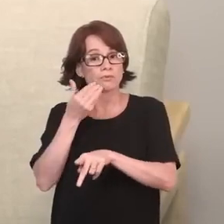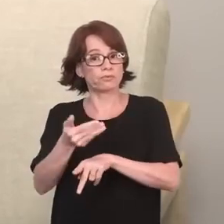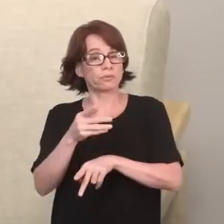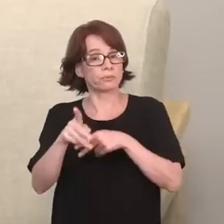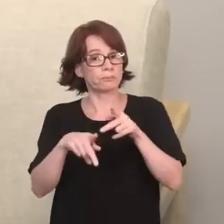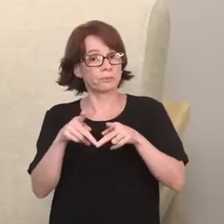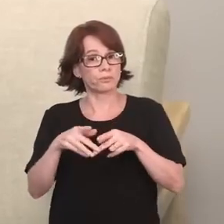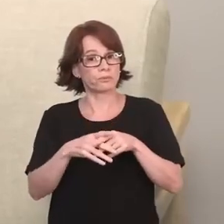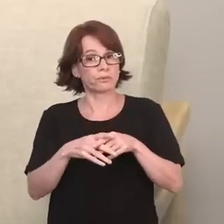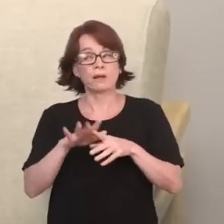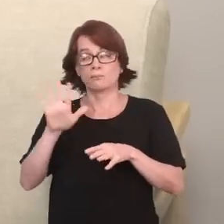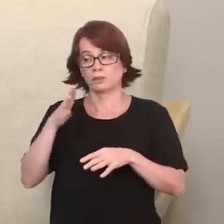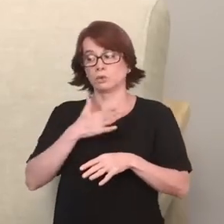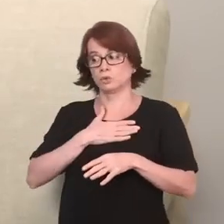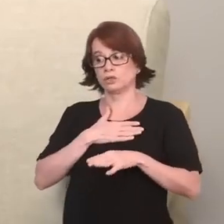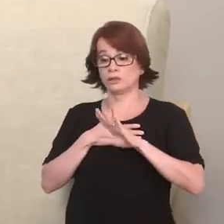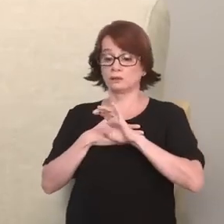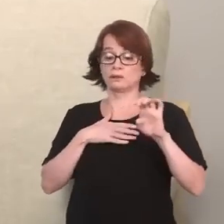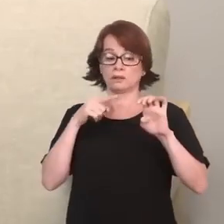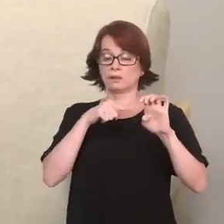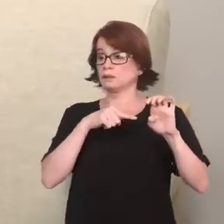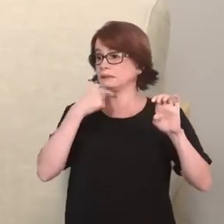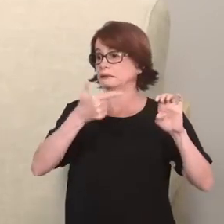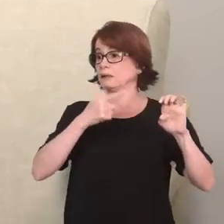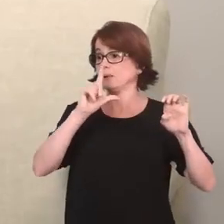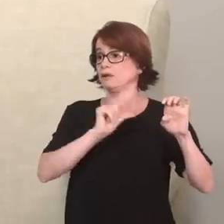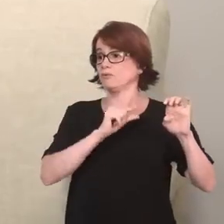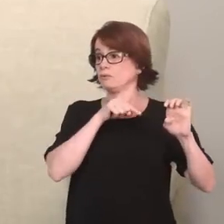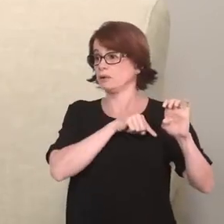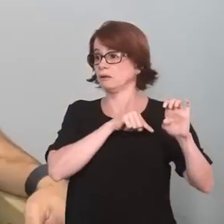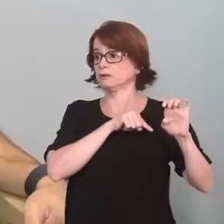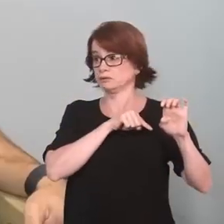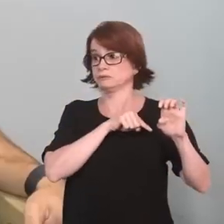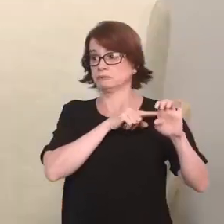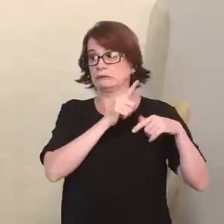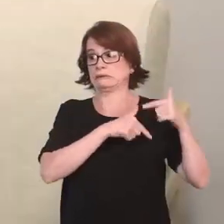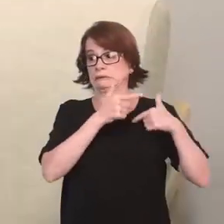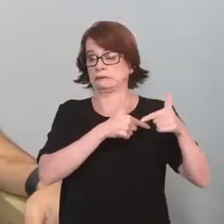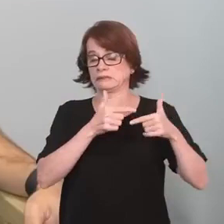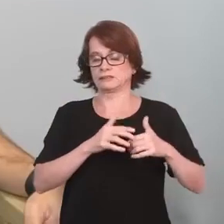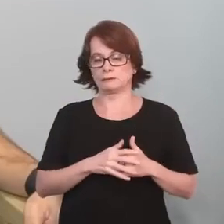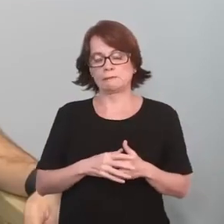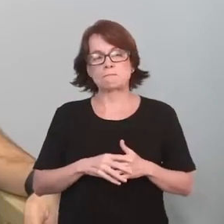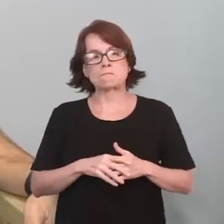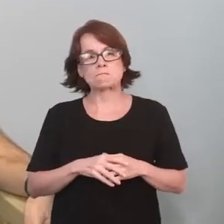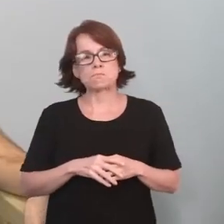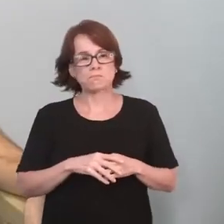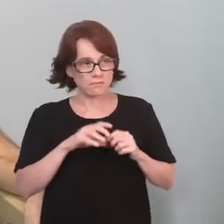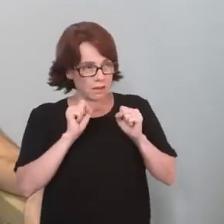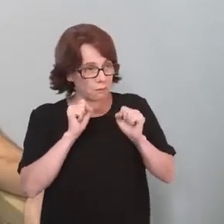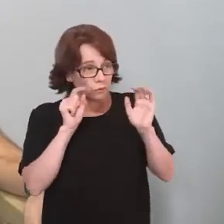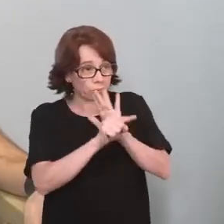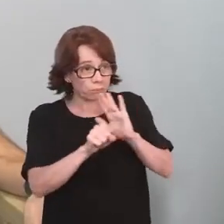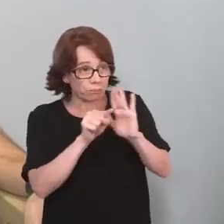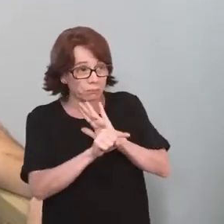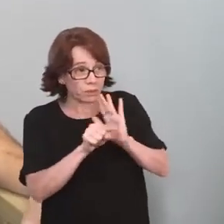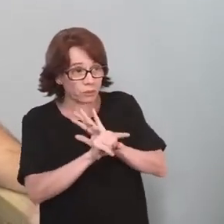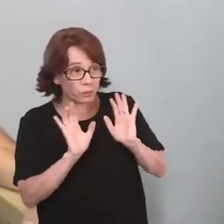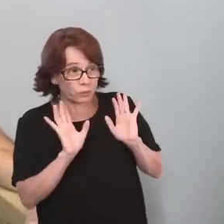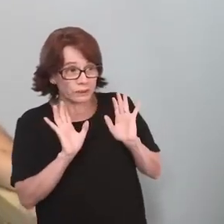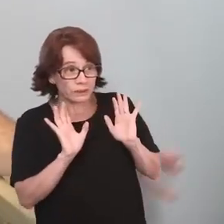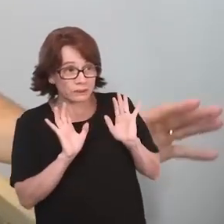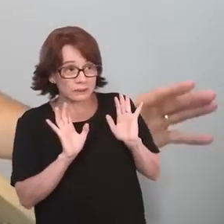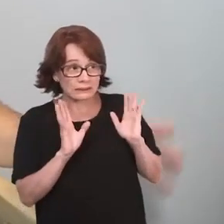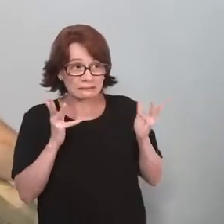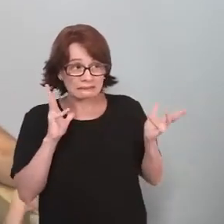Cara, eles trabalham demais também. E a gente tem que sempre superá-los. A gente tem que trabalhar mais ainda. Sempre, sempre. Posso fazer umas perguntas polêmicas,